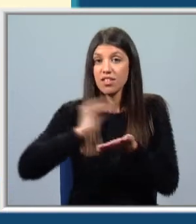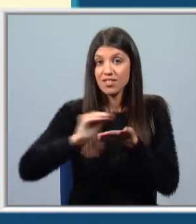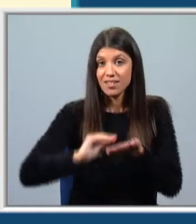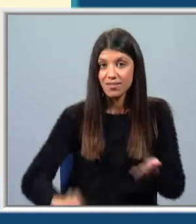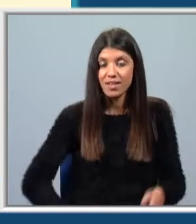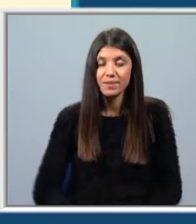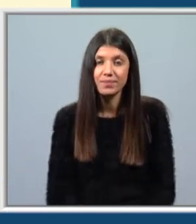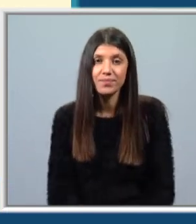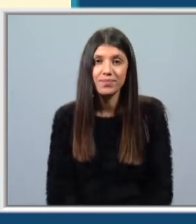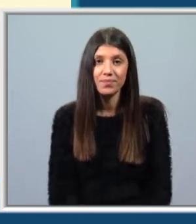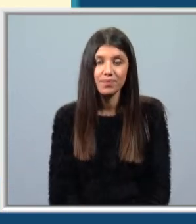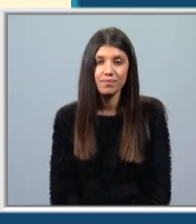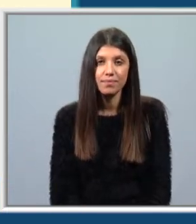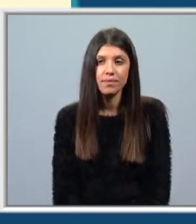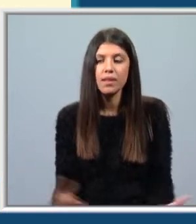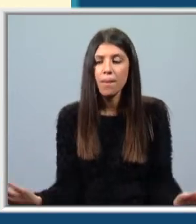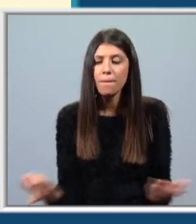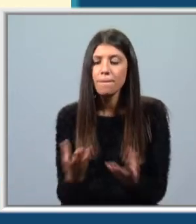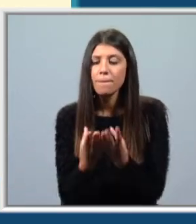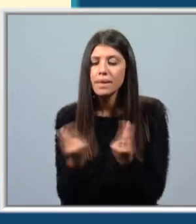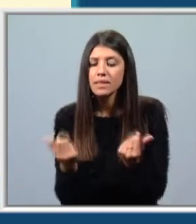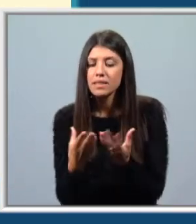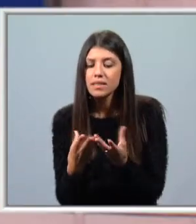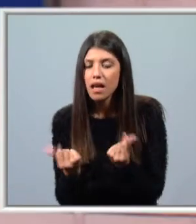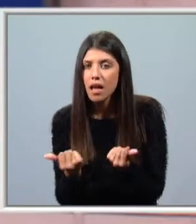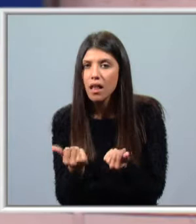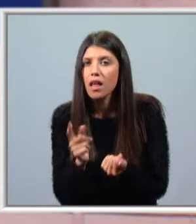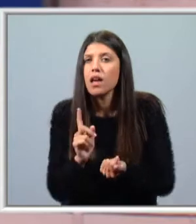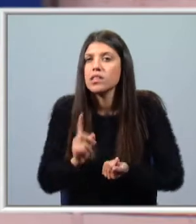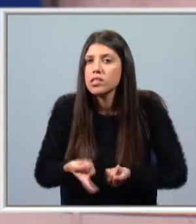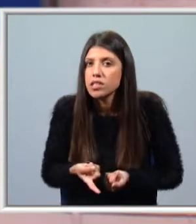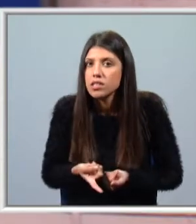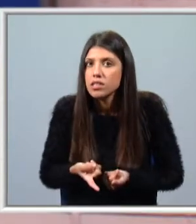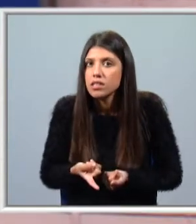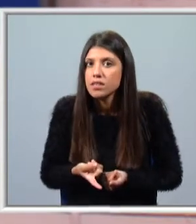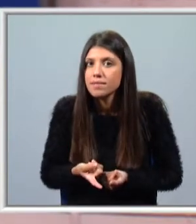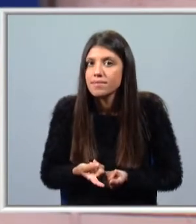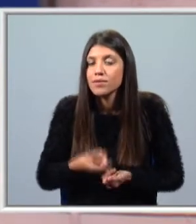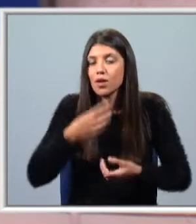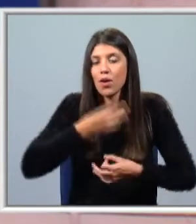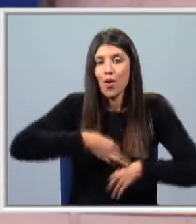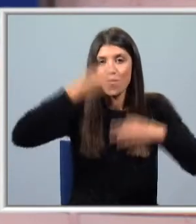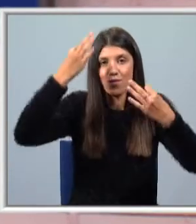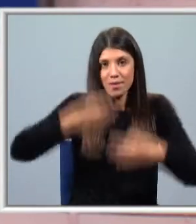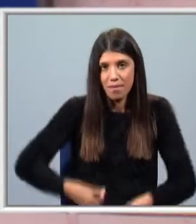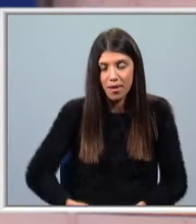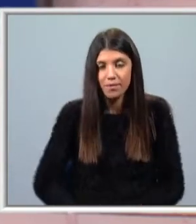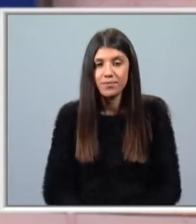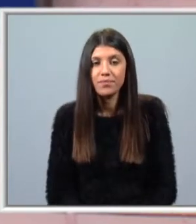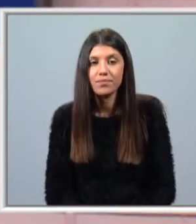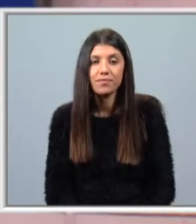escrita. Precisamos de, para poder trabalhar e acompanhar o bloco, confirmar o